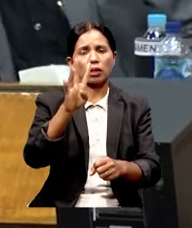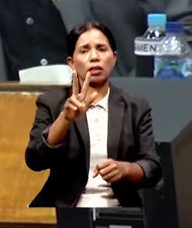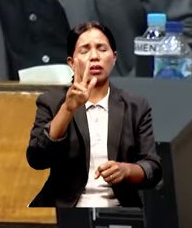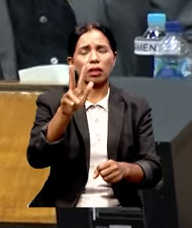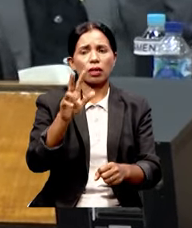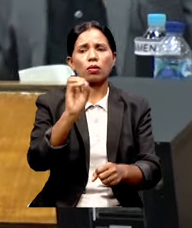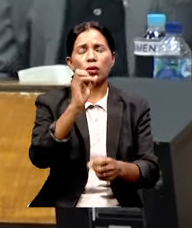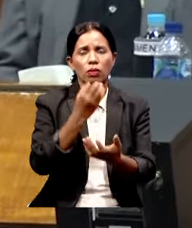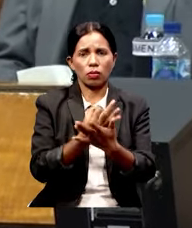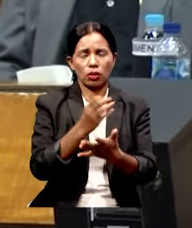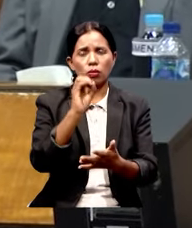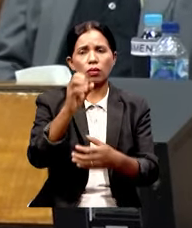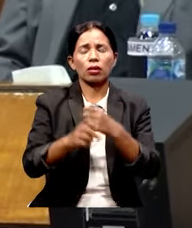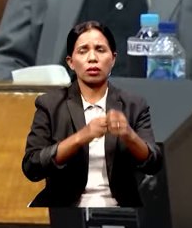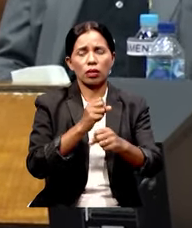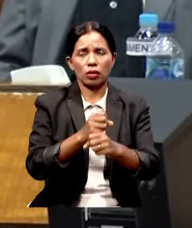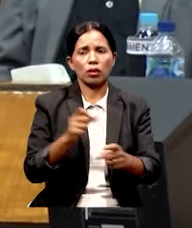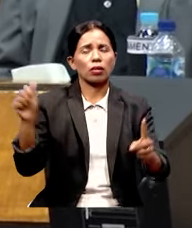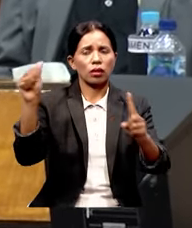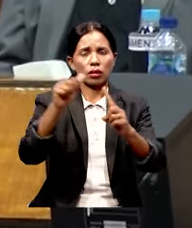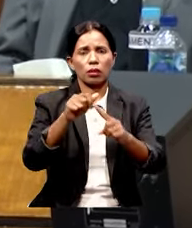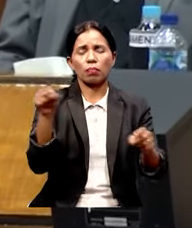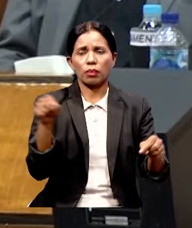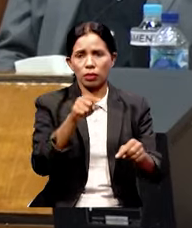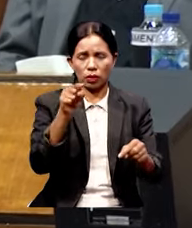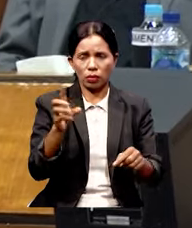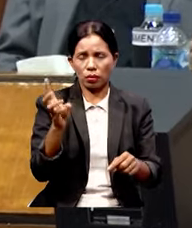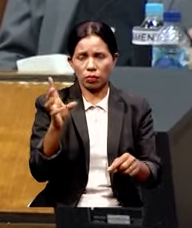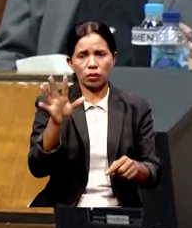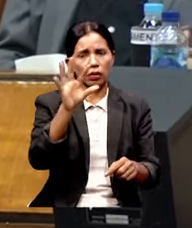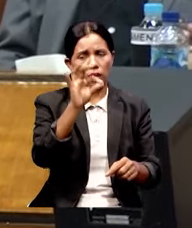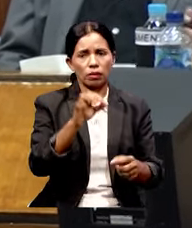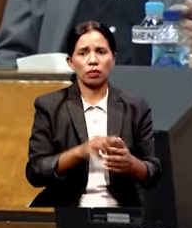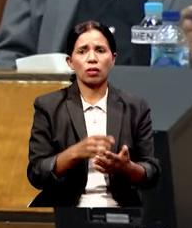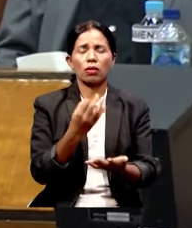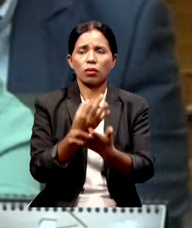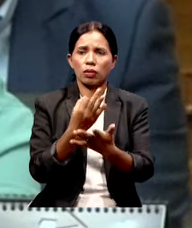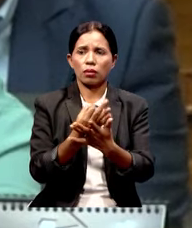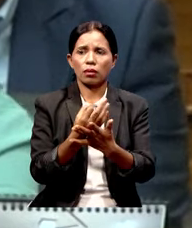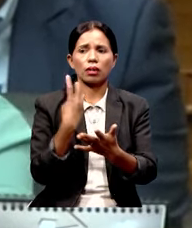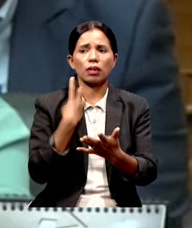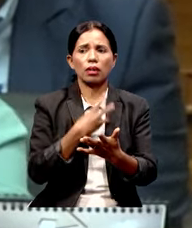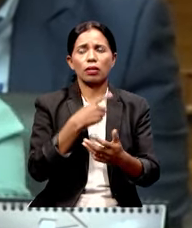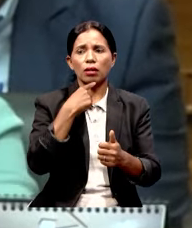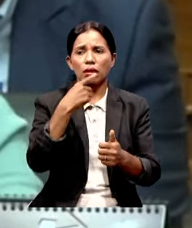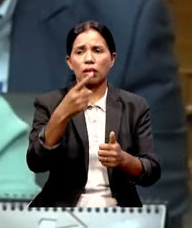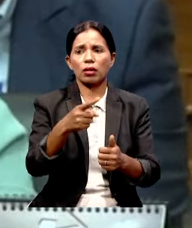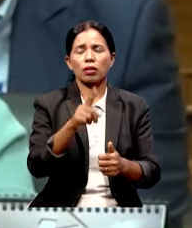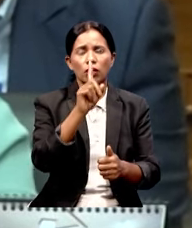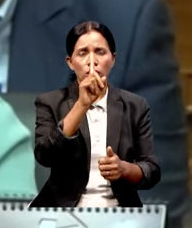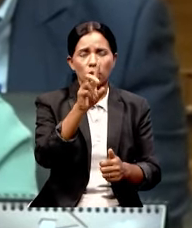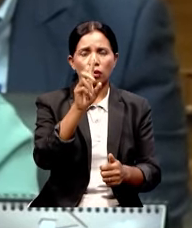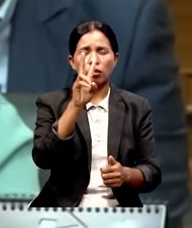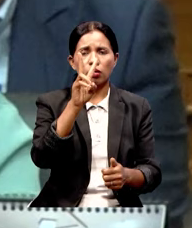orçamento tinang riuroro no resintolu, foi em 15% neng no resinsia. Orçamento inicial, itansai tatene